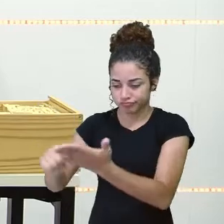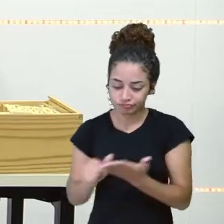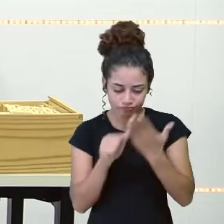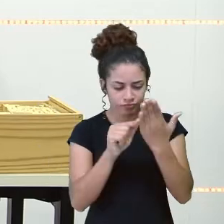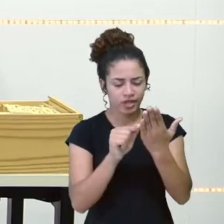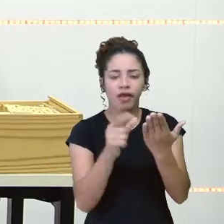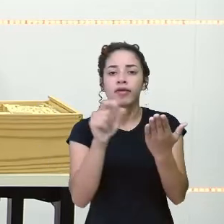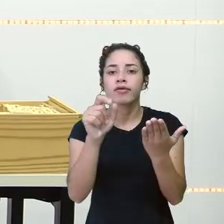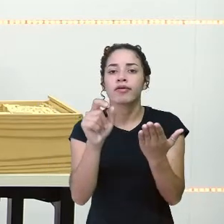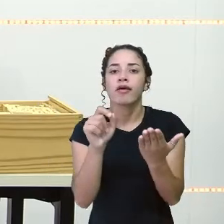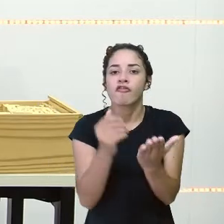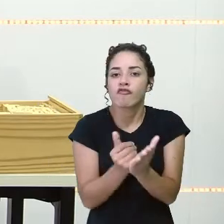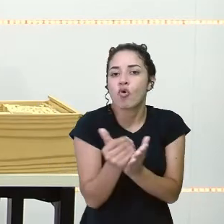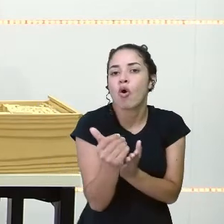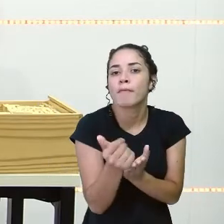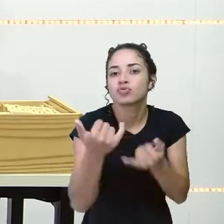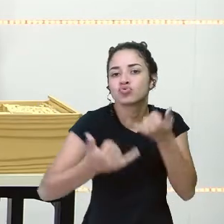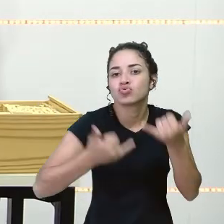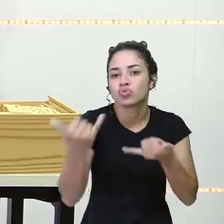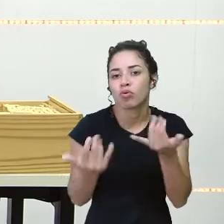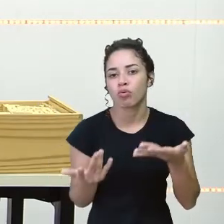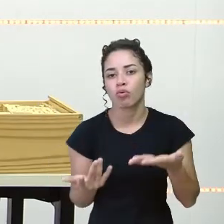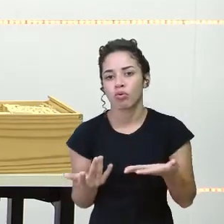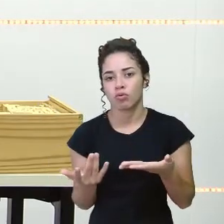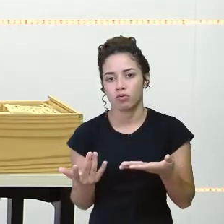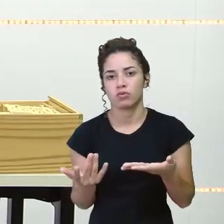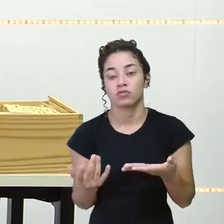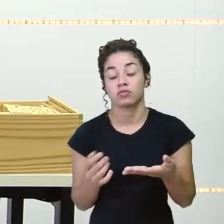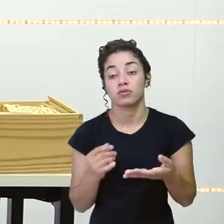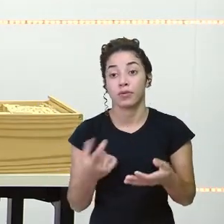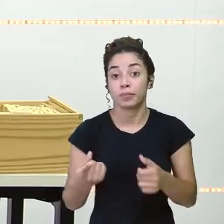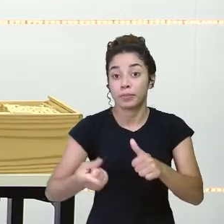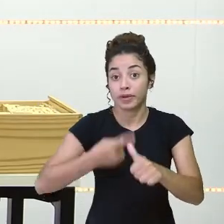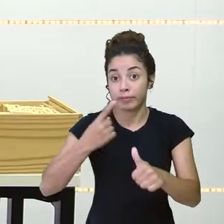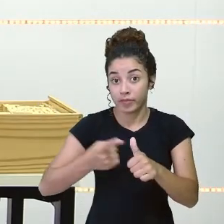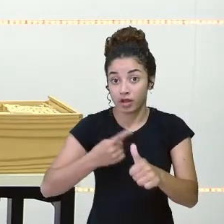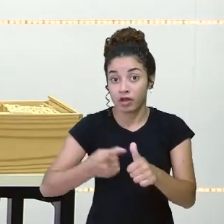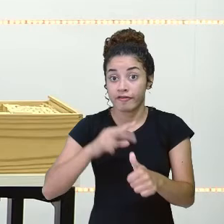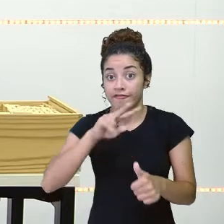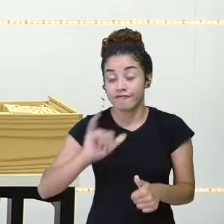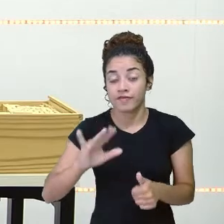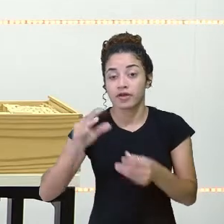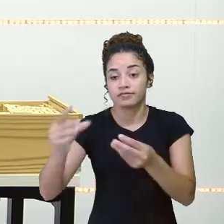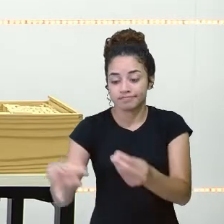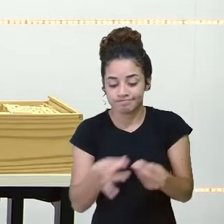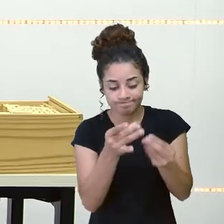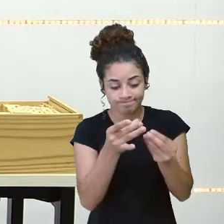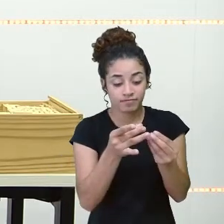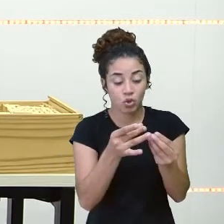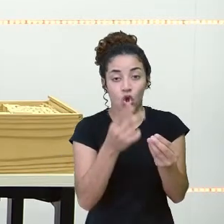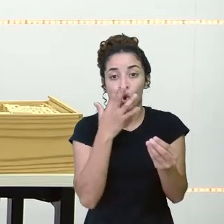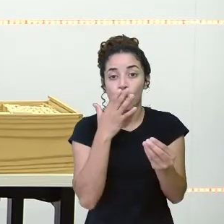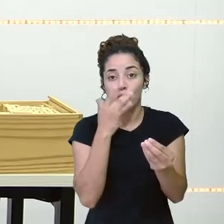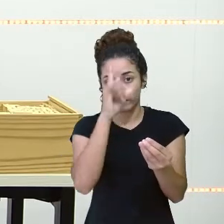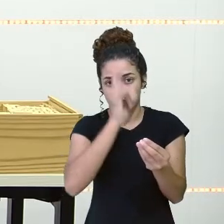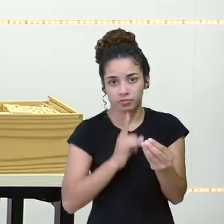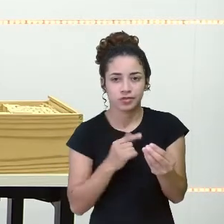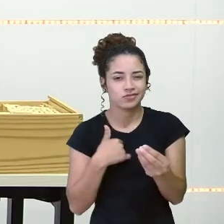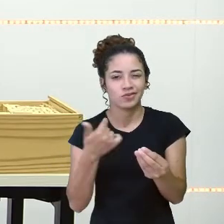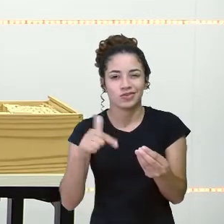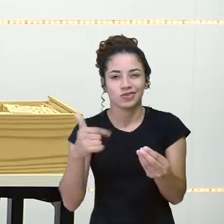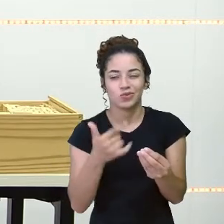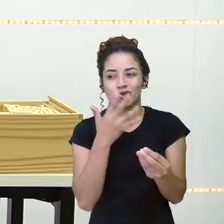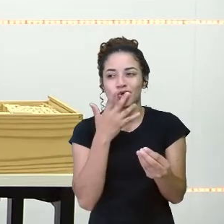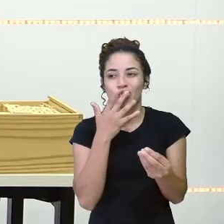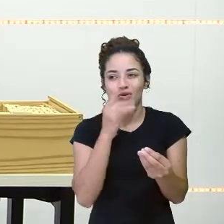o jogo. O primeiro jogador vai pegar o cartão vermelho. Então, como eu não tinha folha vermelha, eu